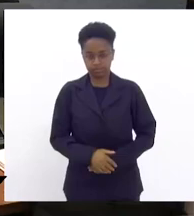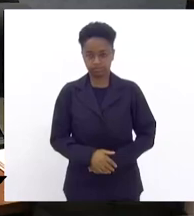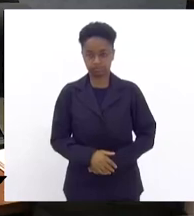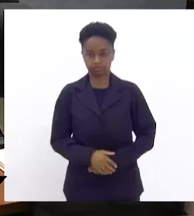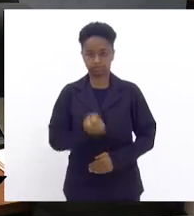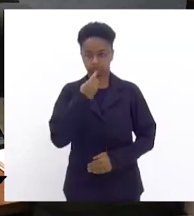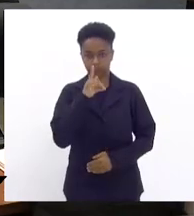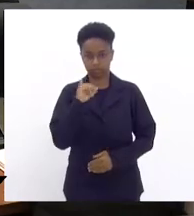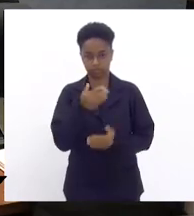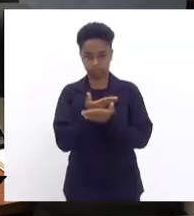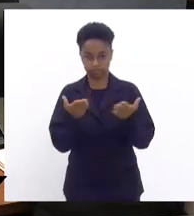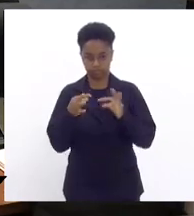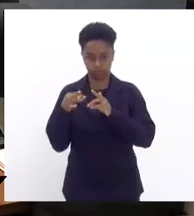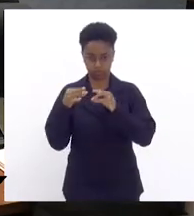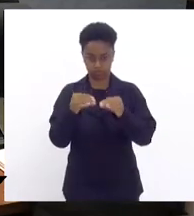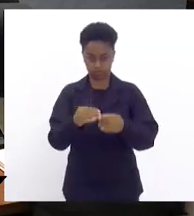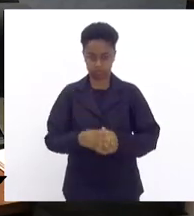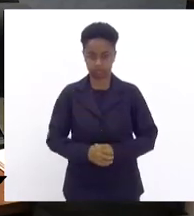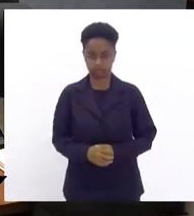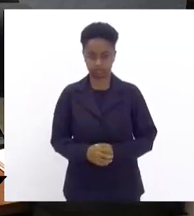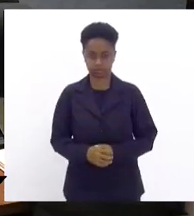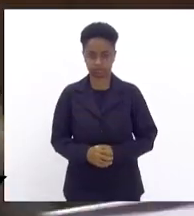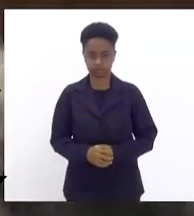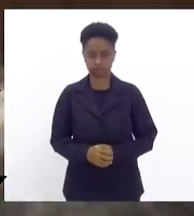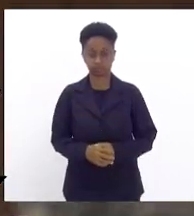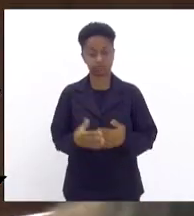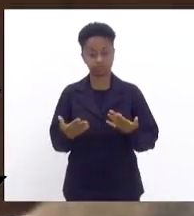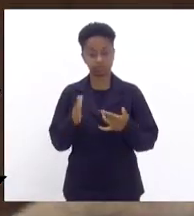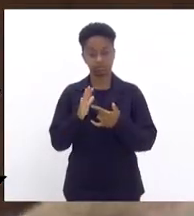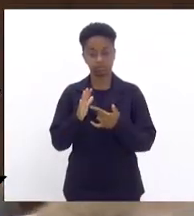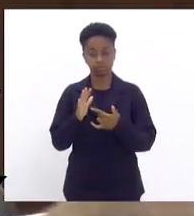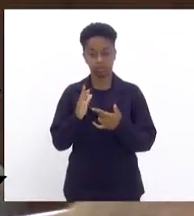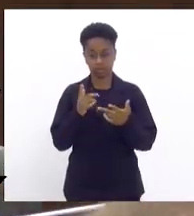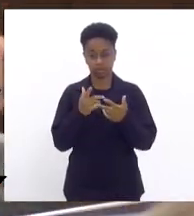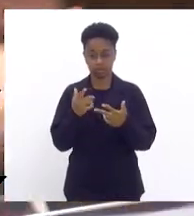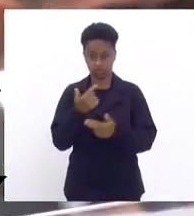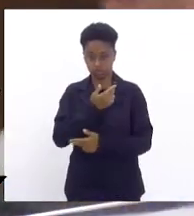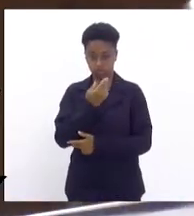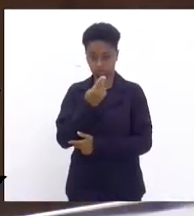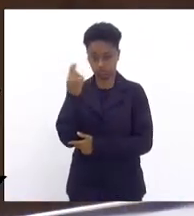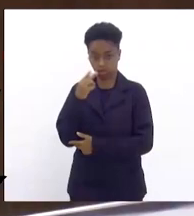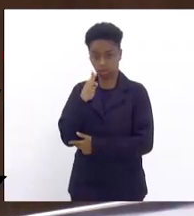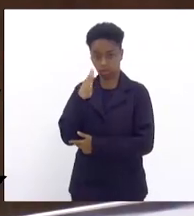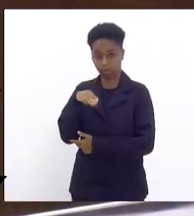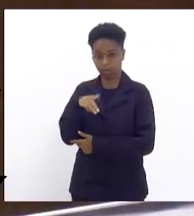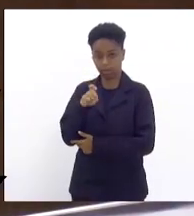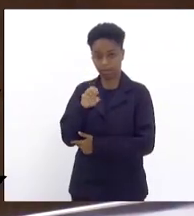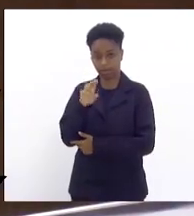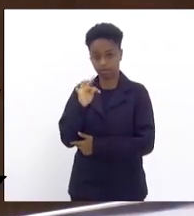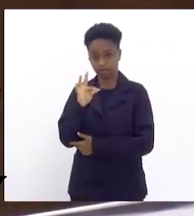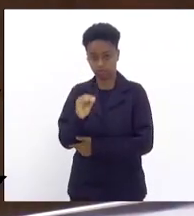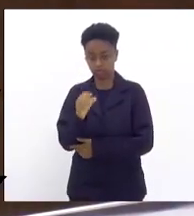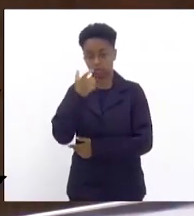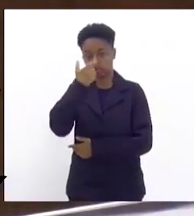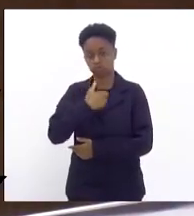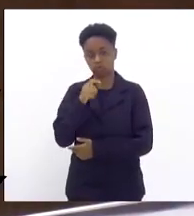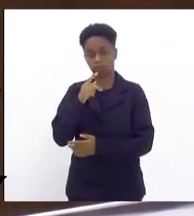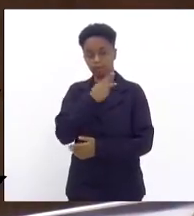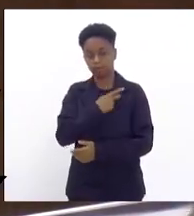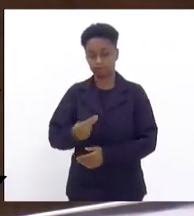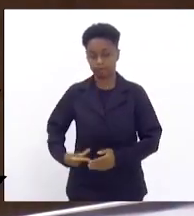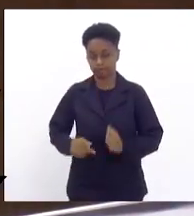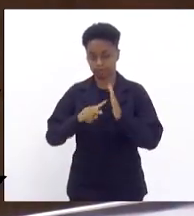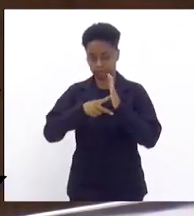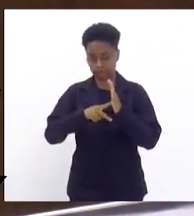Bom dia a todos e todas. O que está se mostrando, meu nome é Humberto, sou presidente do sindicato, o que está se mostrando com